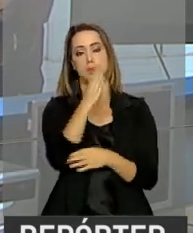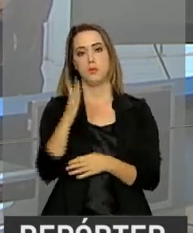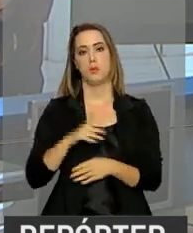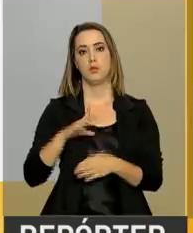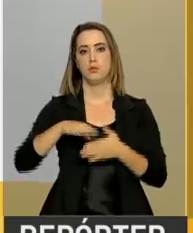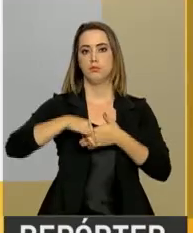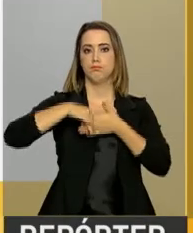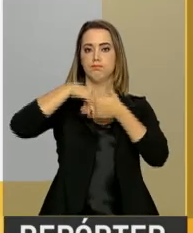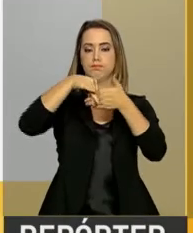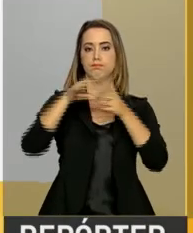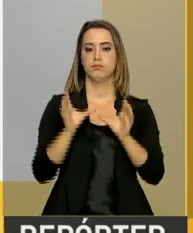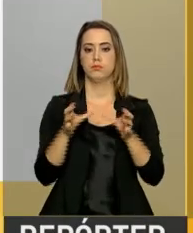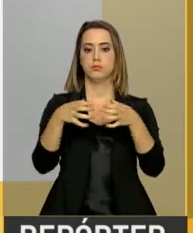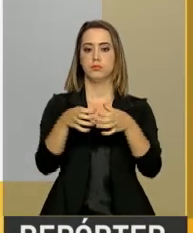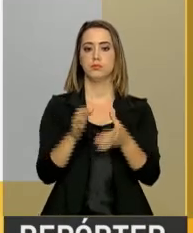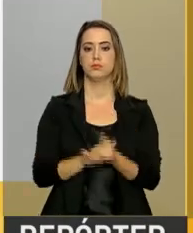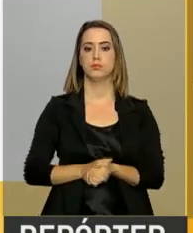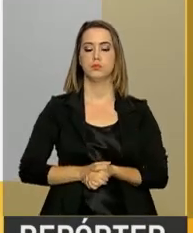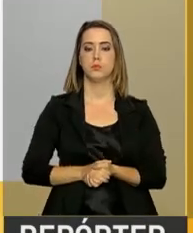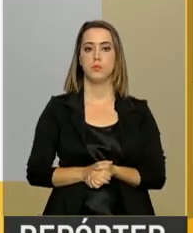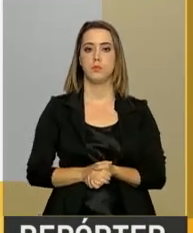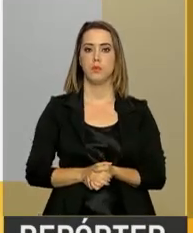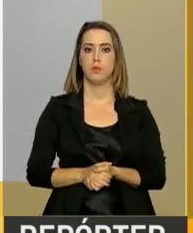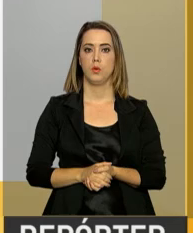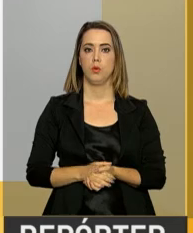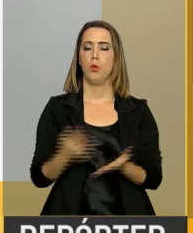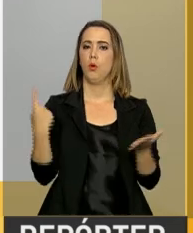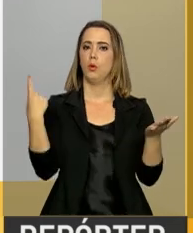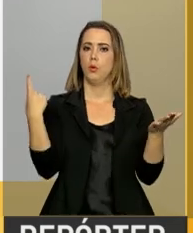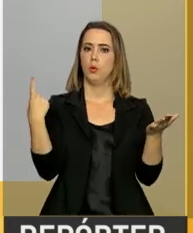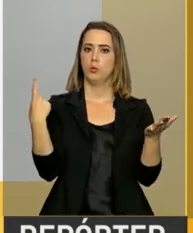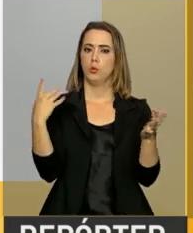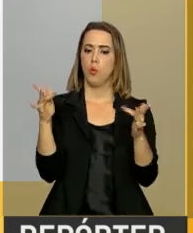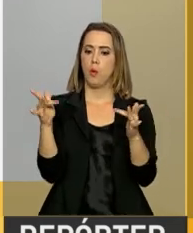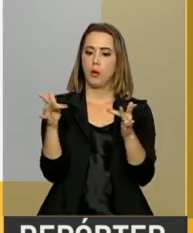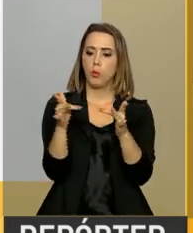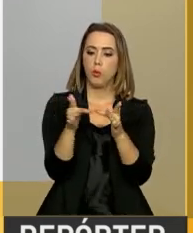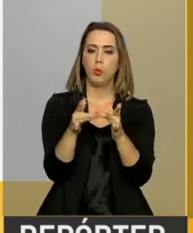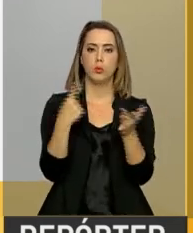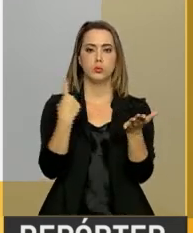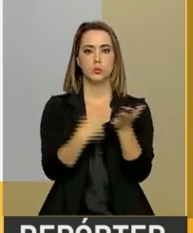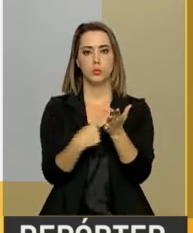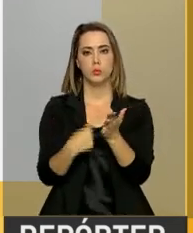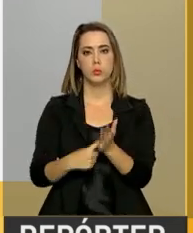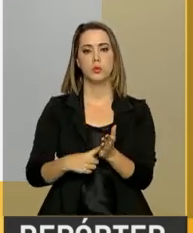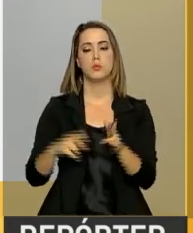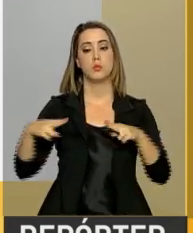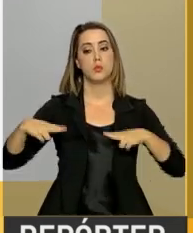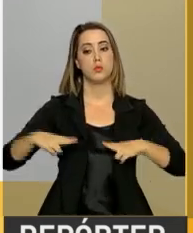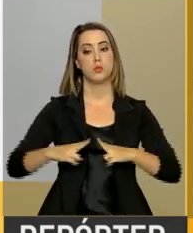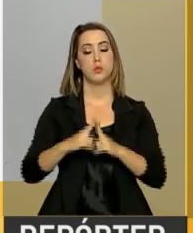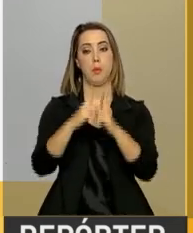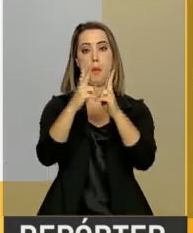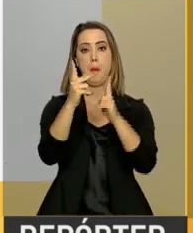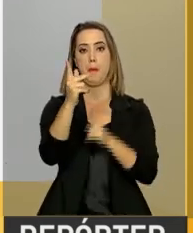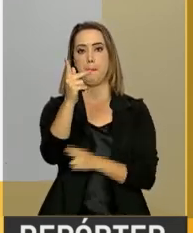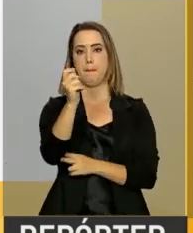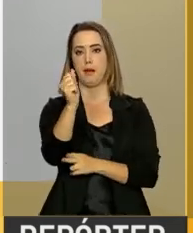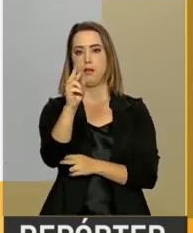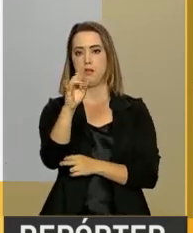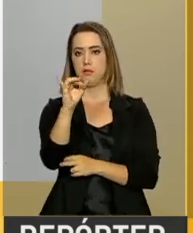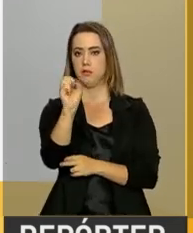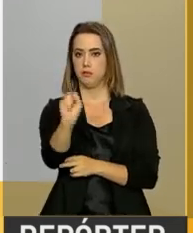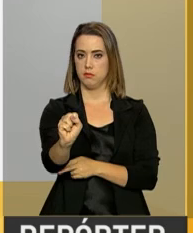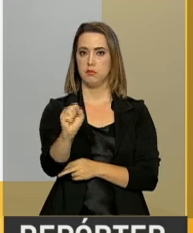cúpula. O Acordo de Paris foi o acordo mais produtivo em termos de combate